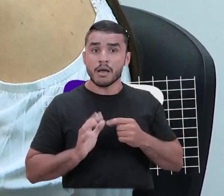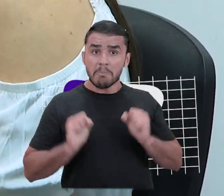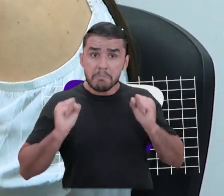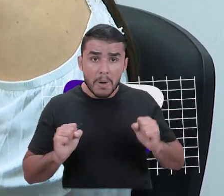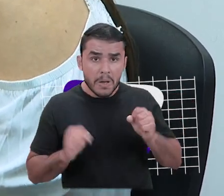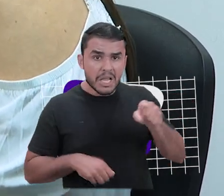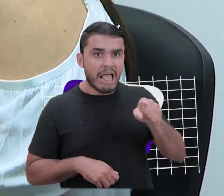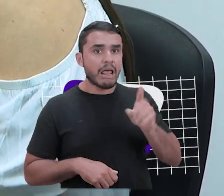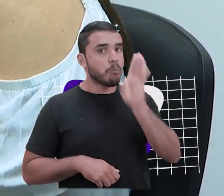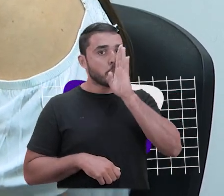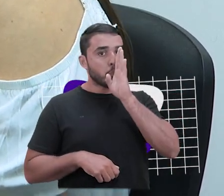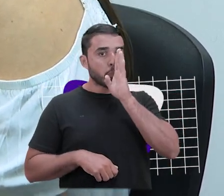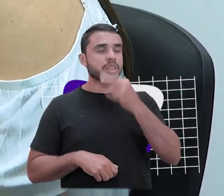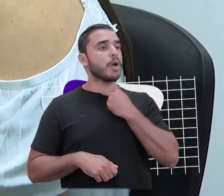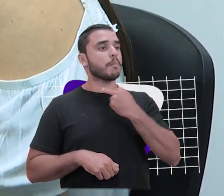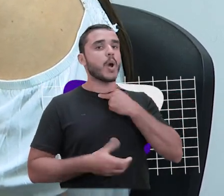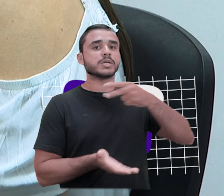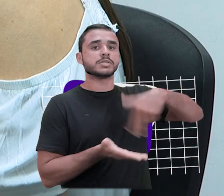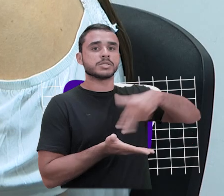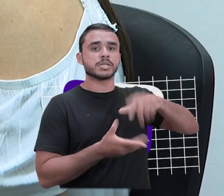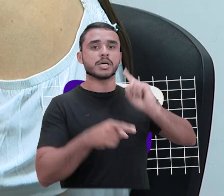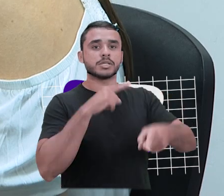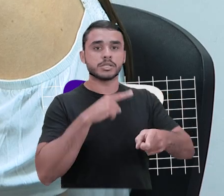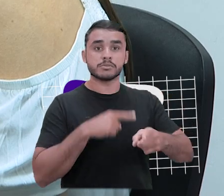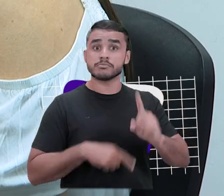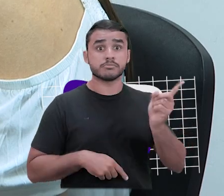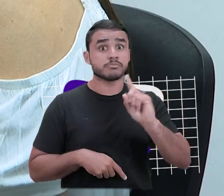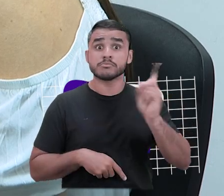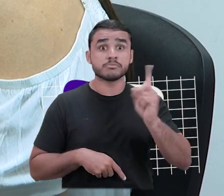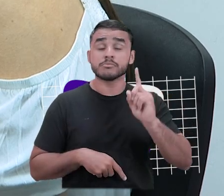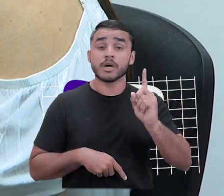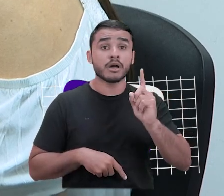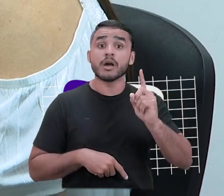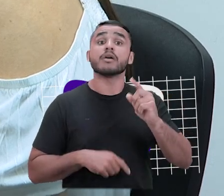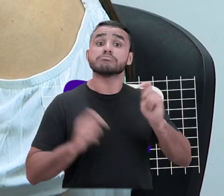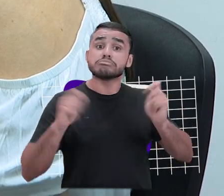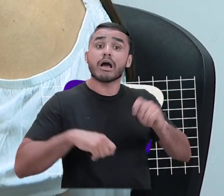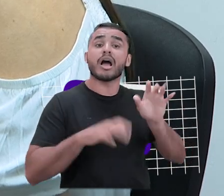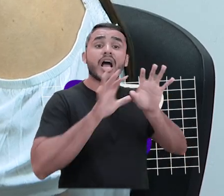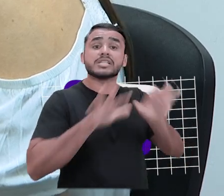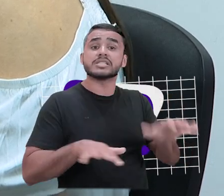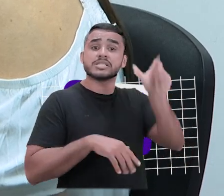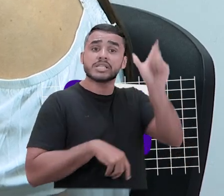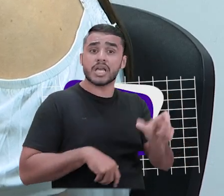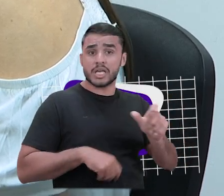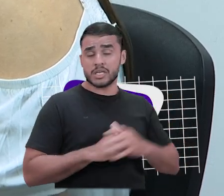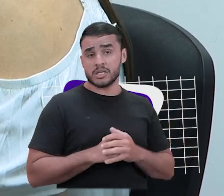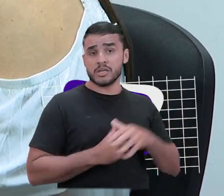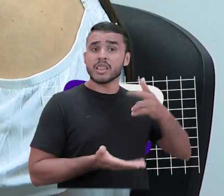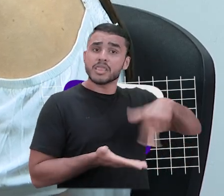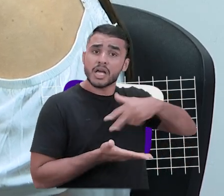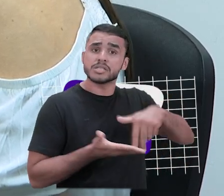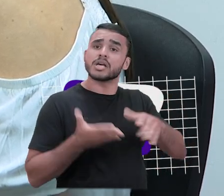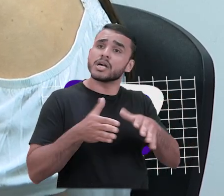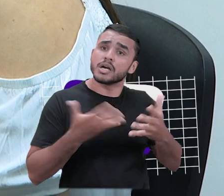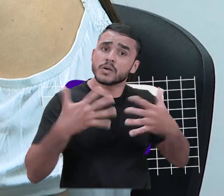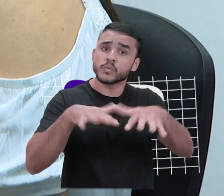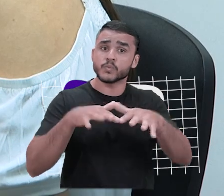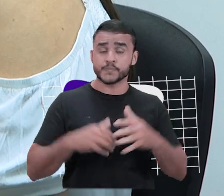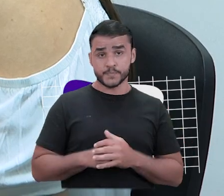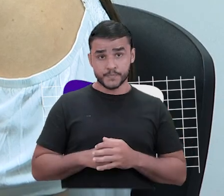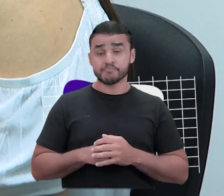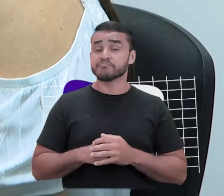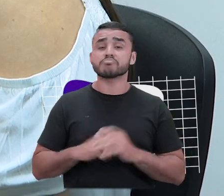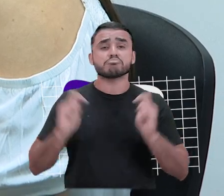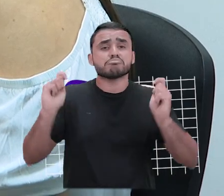de integrar, às vezes, é confundida como se fosse segregação. Mas não, gente. Você acabou de falar da questão da comunicação alternativa. Isso.